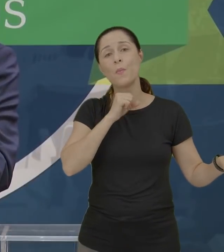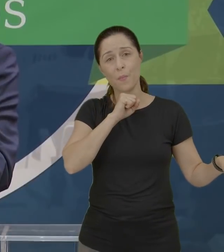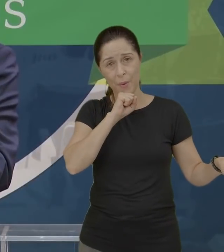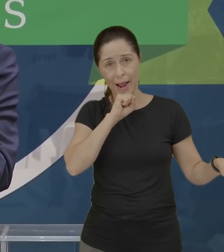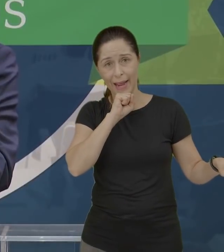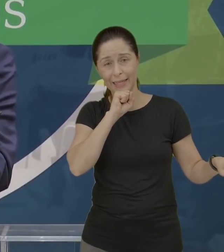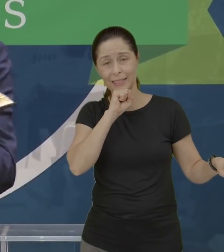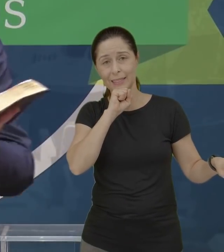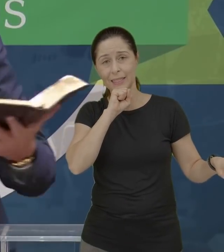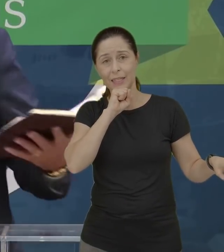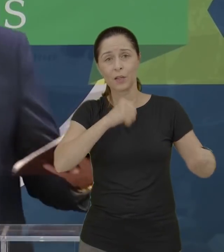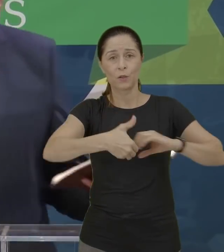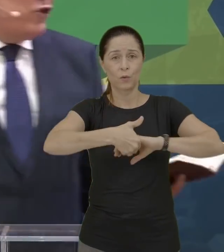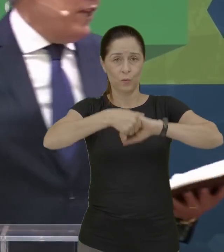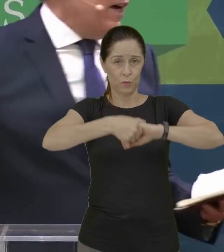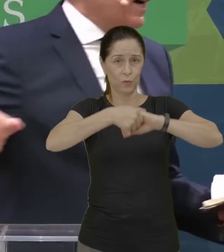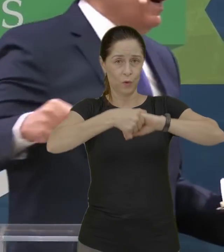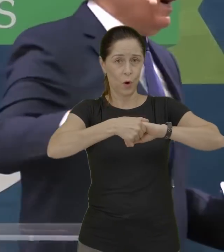negócio,